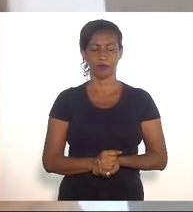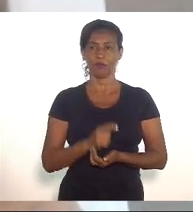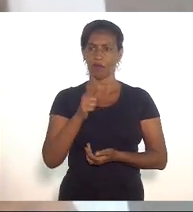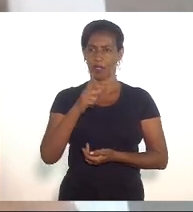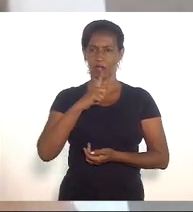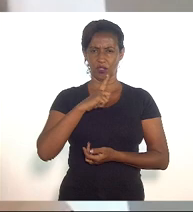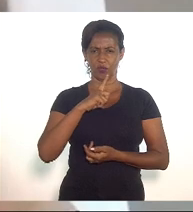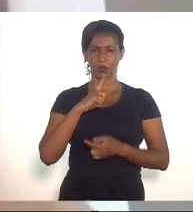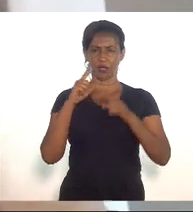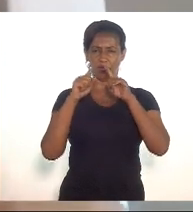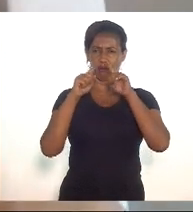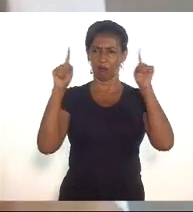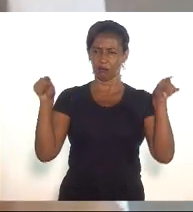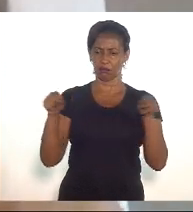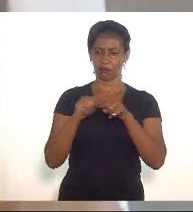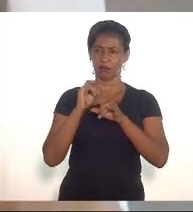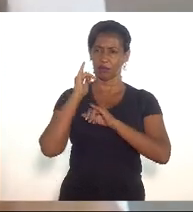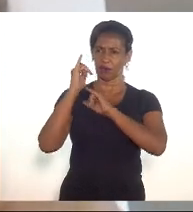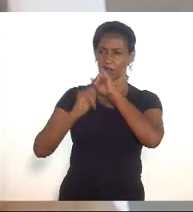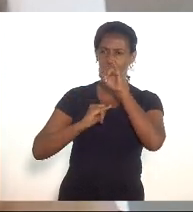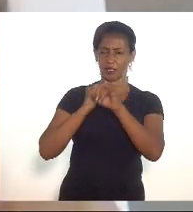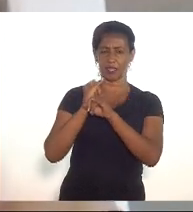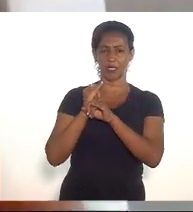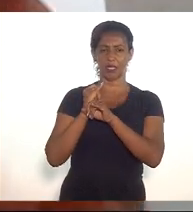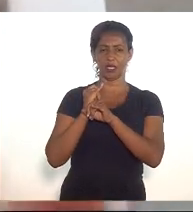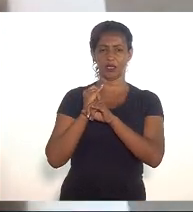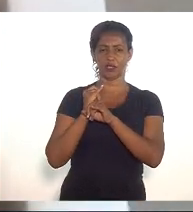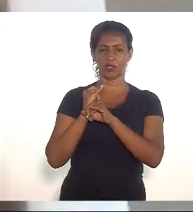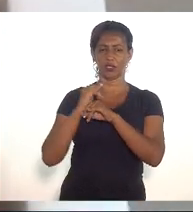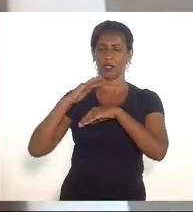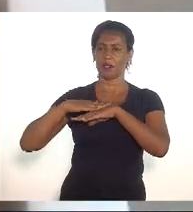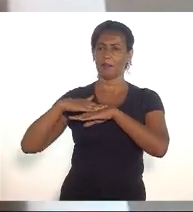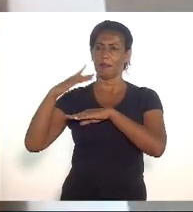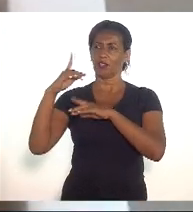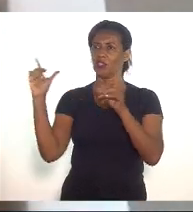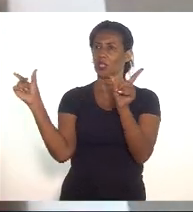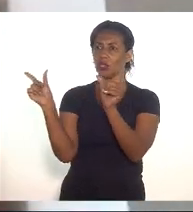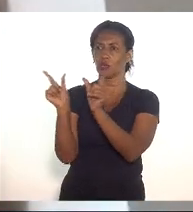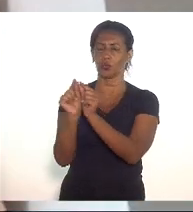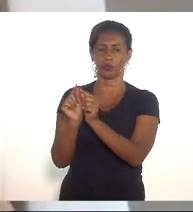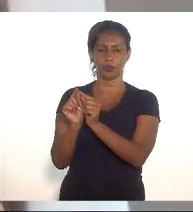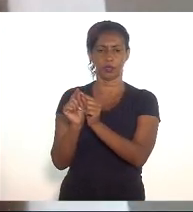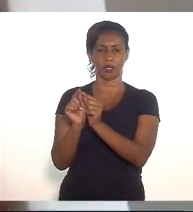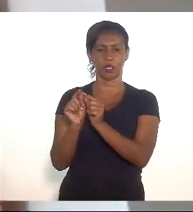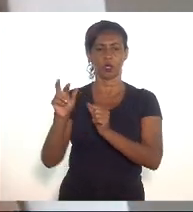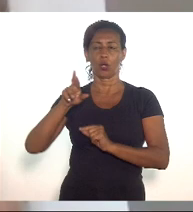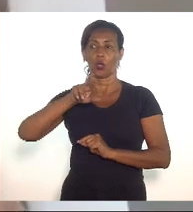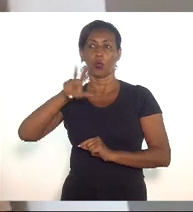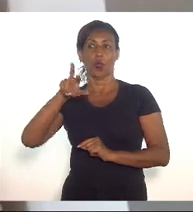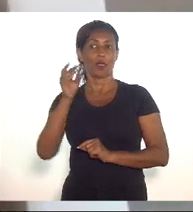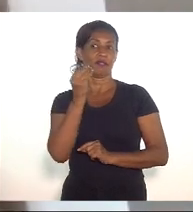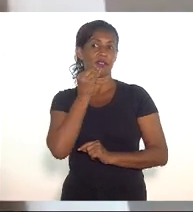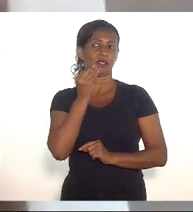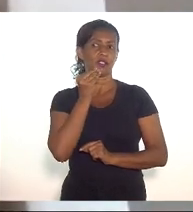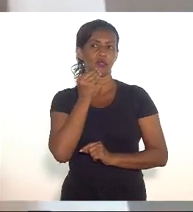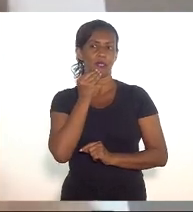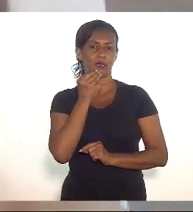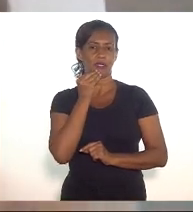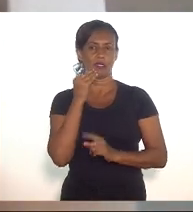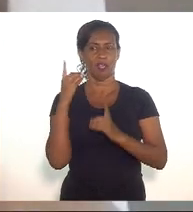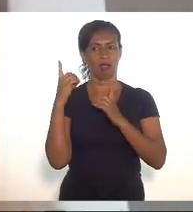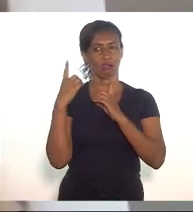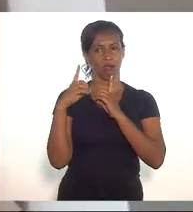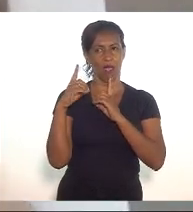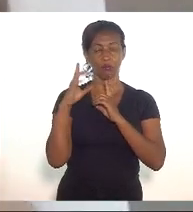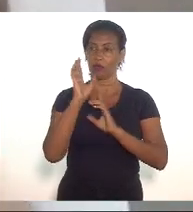versão para o público em geral, que é um pouco mais resumida. Não é que nós não vamos dar transparência dos dados,